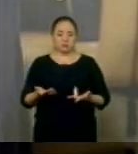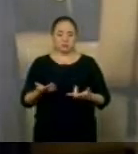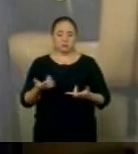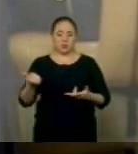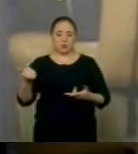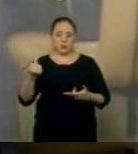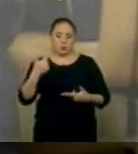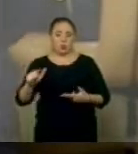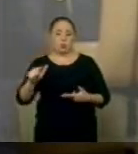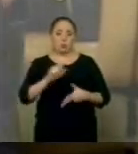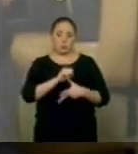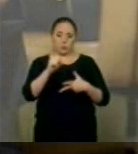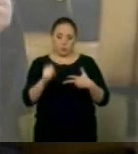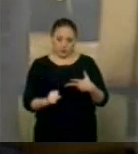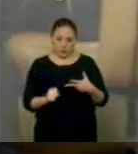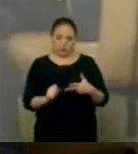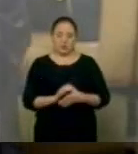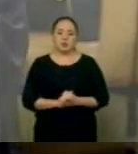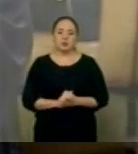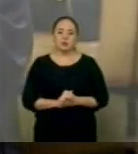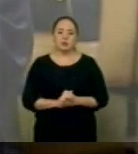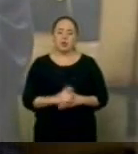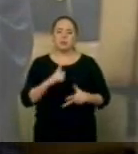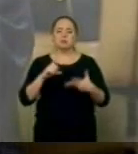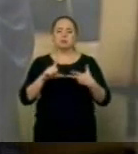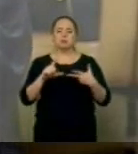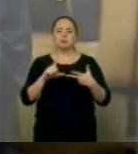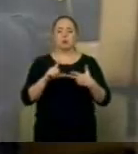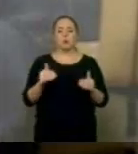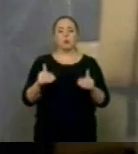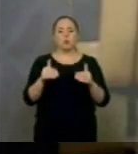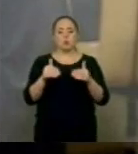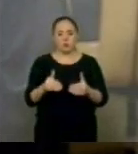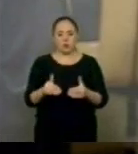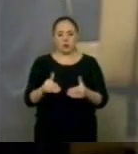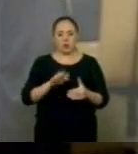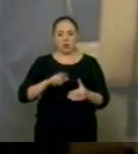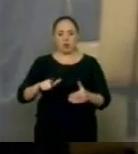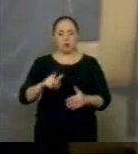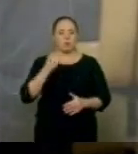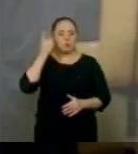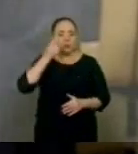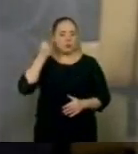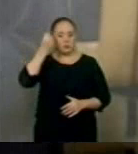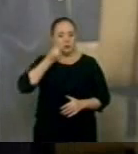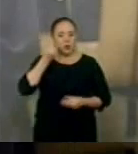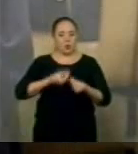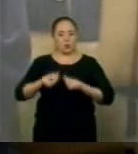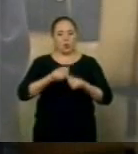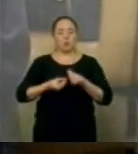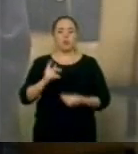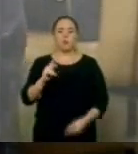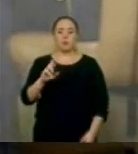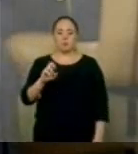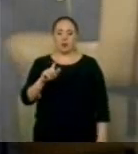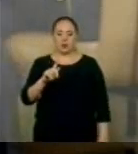República. Instituto que tem o Poder Legislativo como seu real destinatário e não o congressista como uma prerrogativa subjetiva